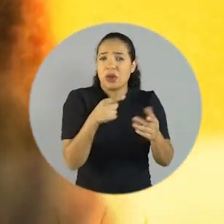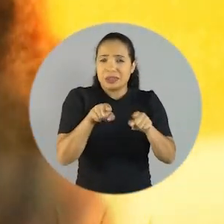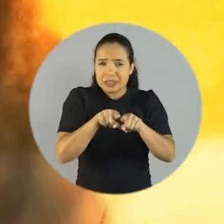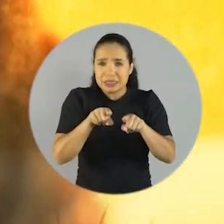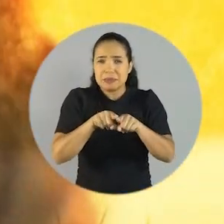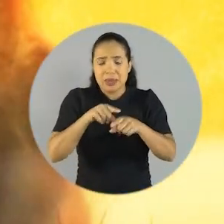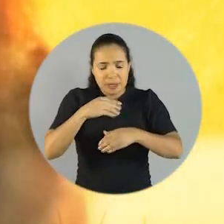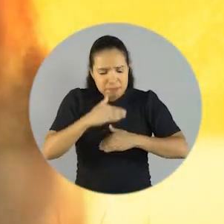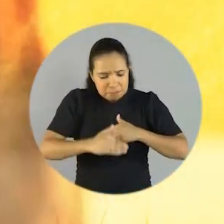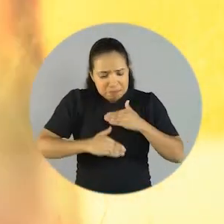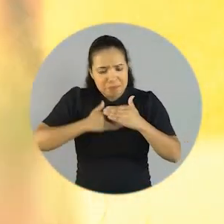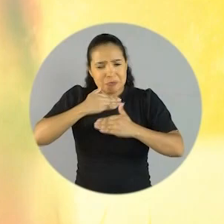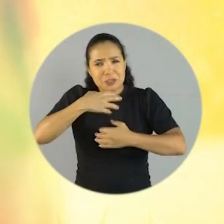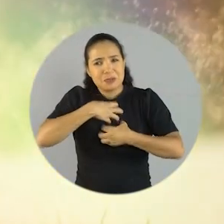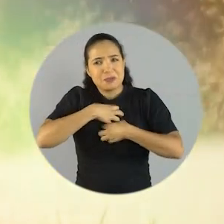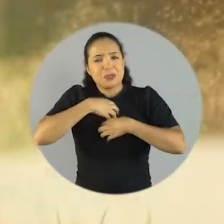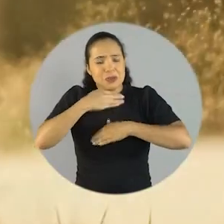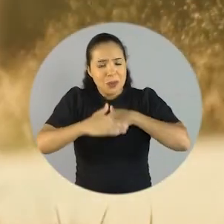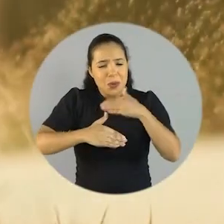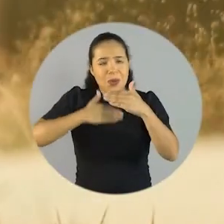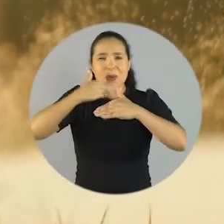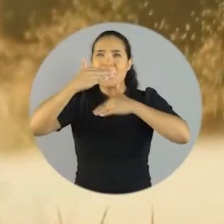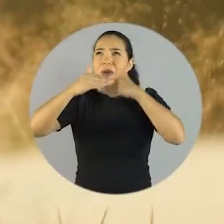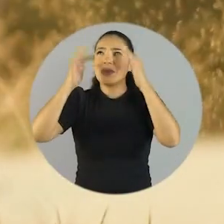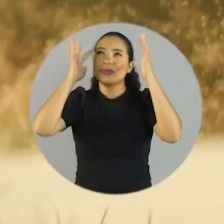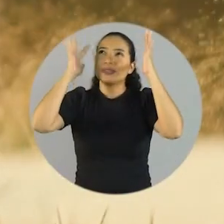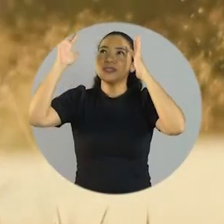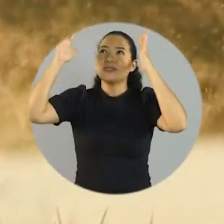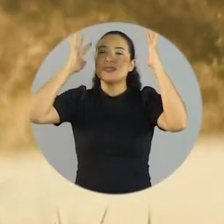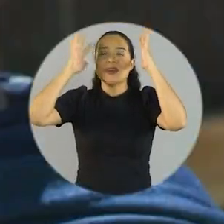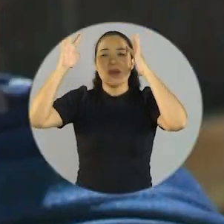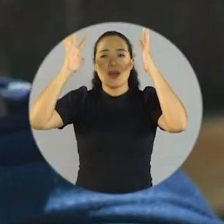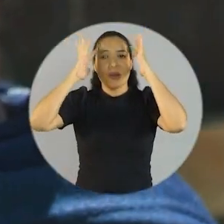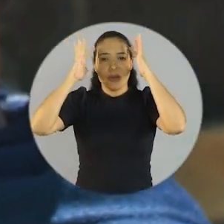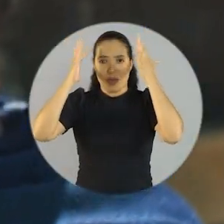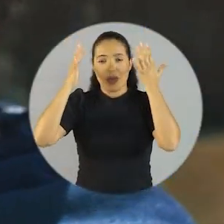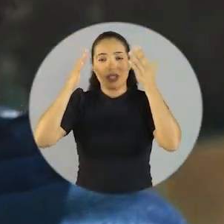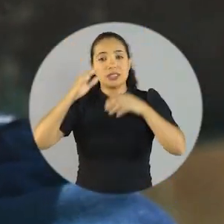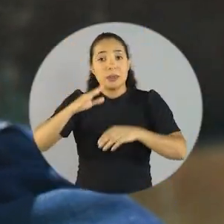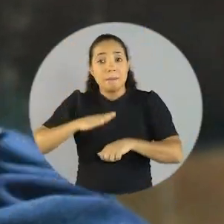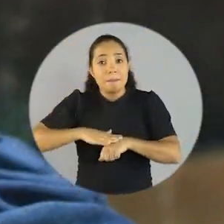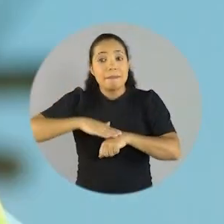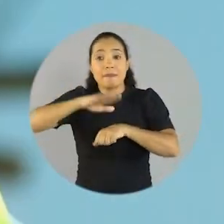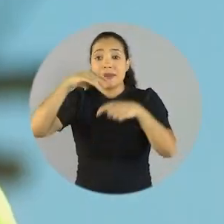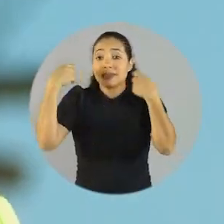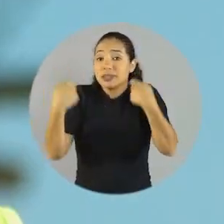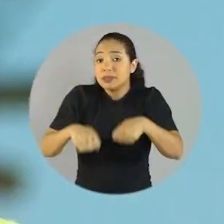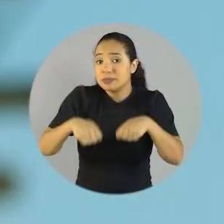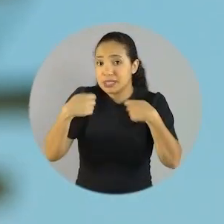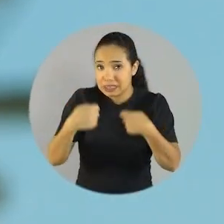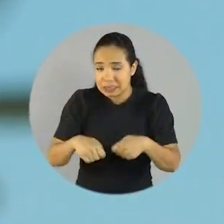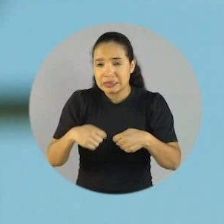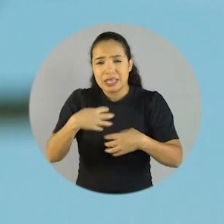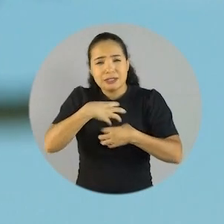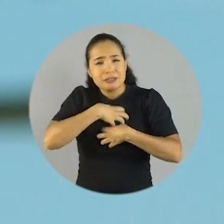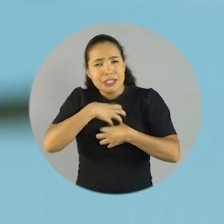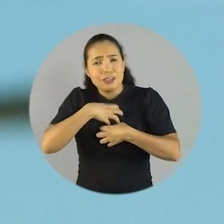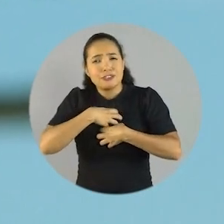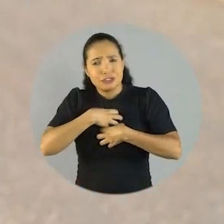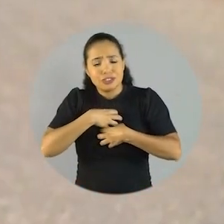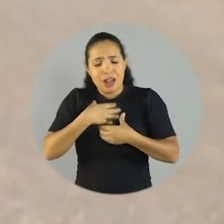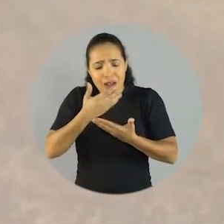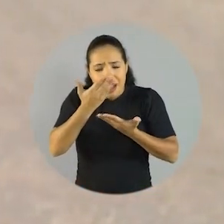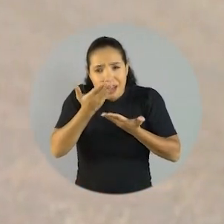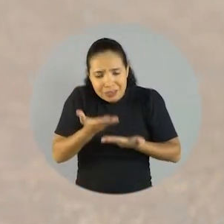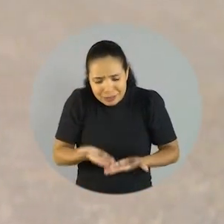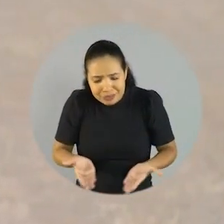nós também estamos em obras. Estamos construindo nossos sonhos. E o que a gente mais precisa é sentir